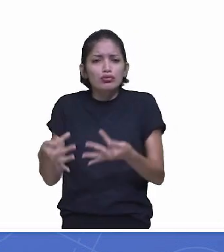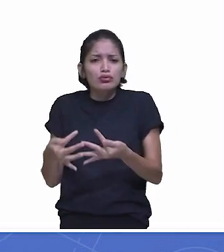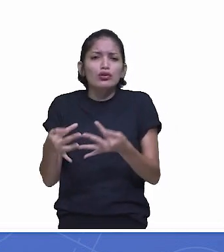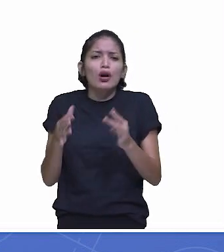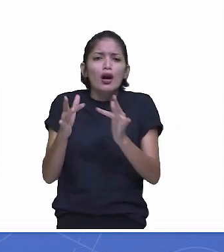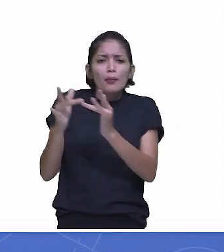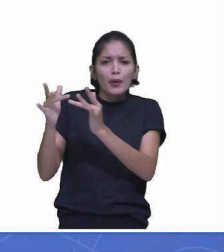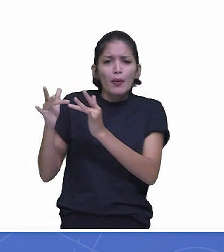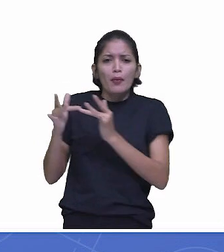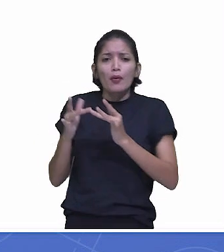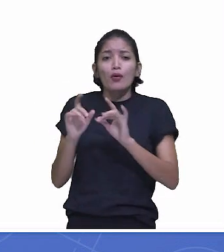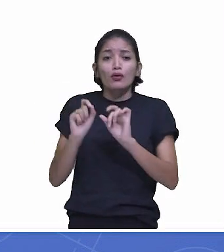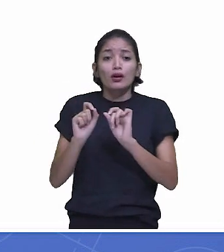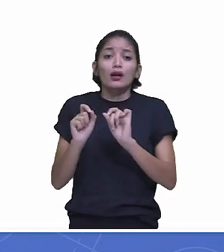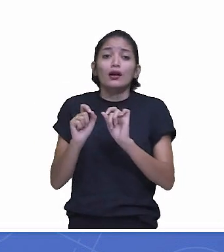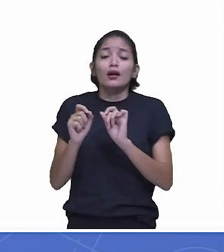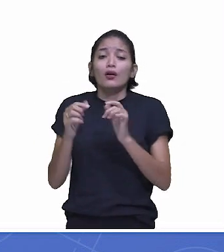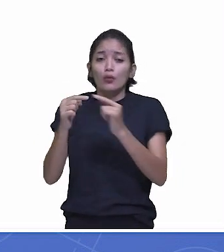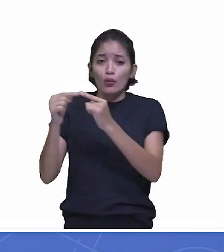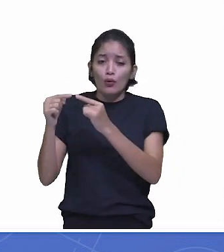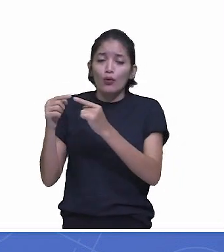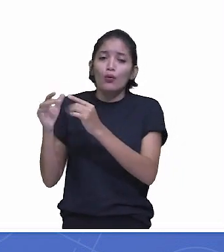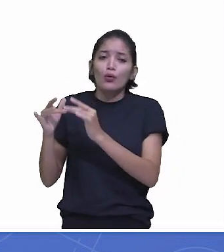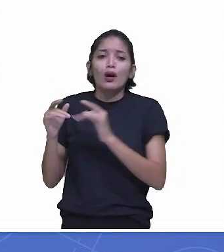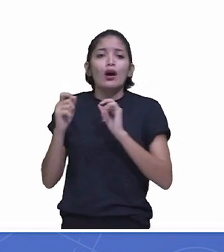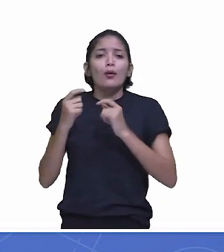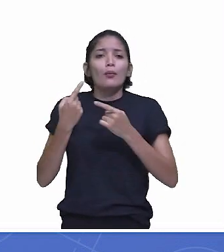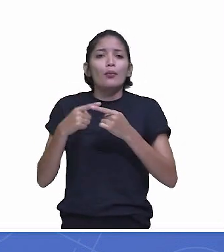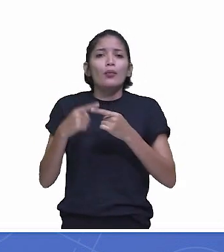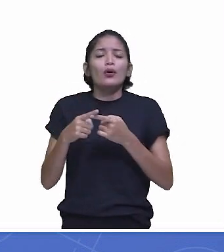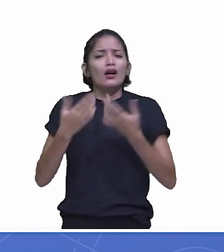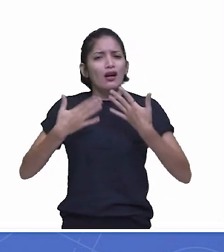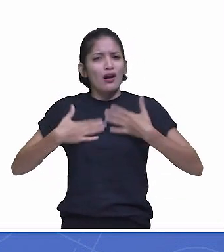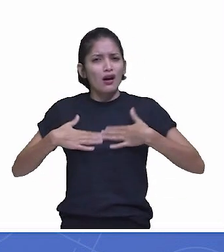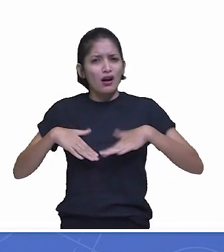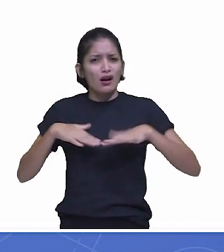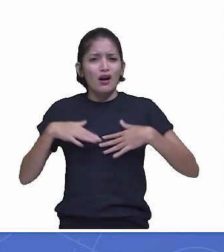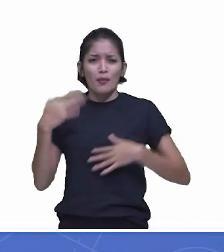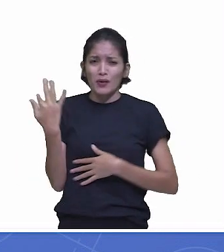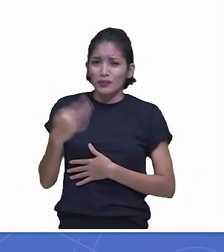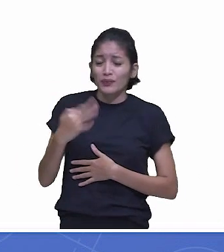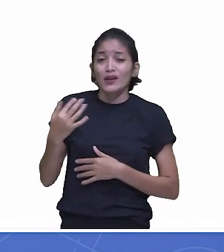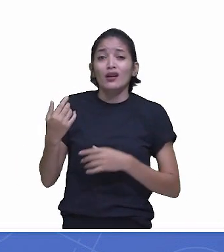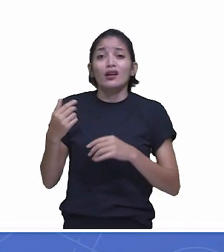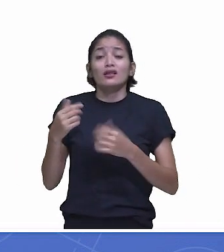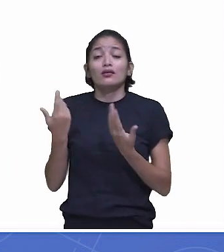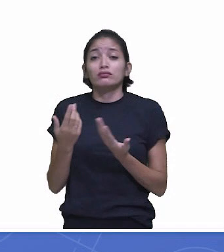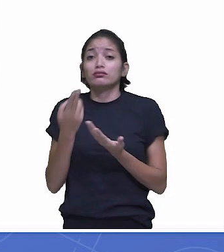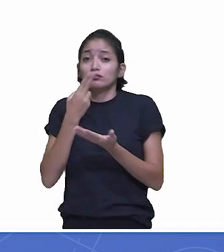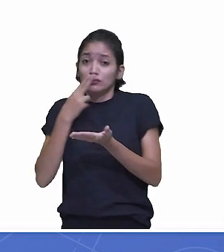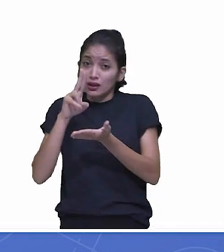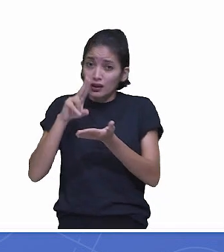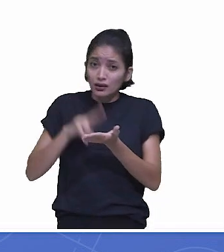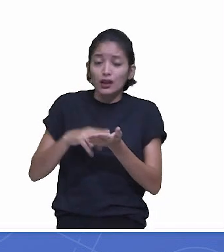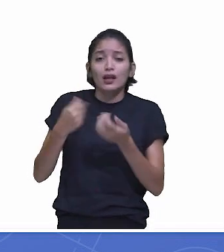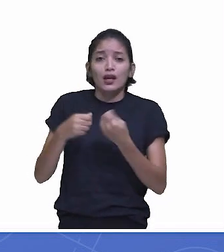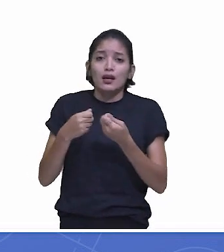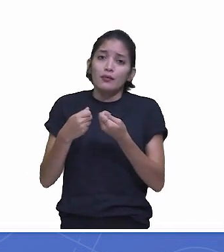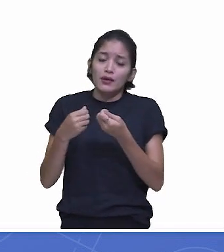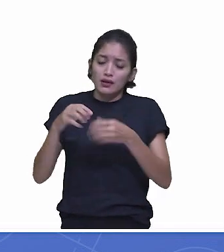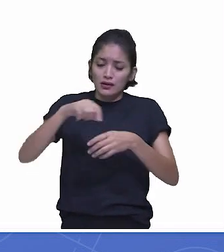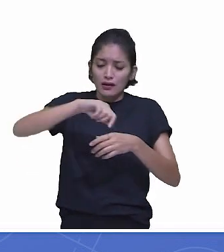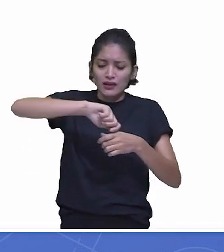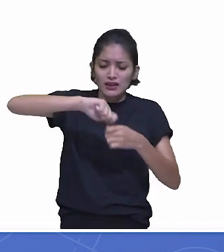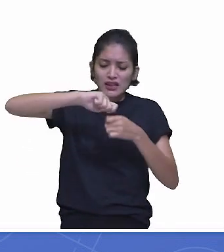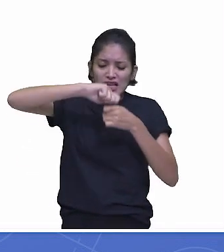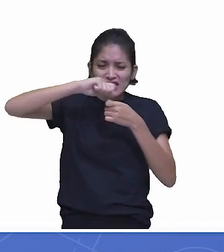contágio, porque a saliva acalma o machucado. As cartas de amor deveriam ser abertas com